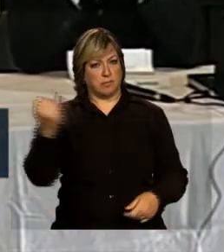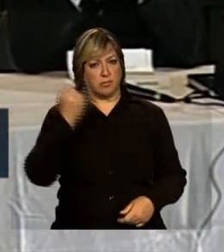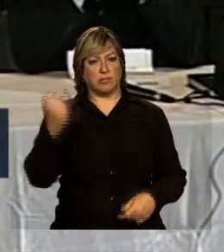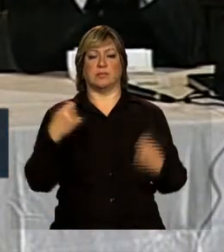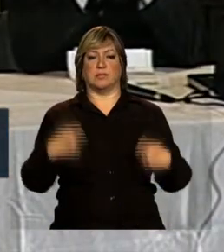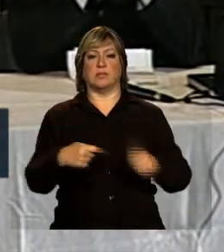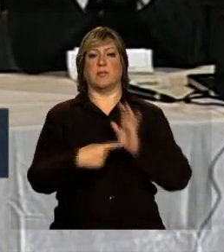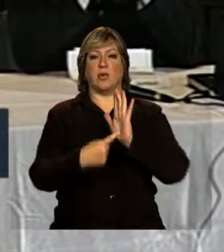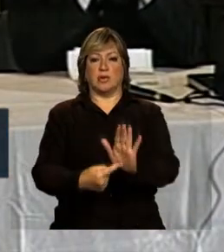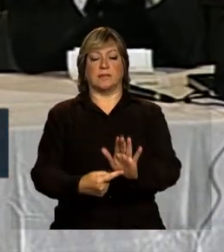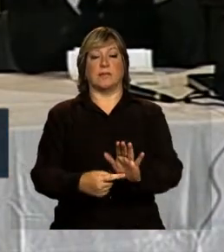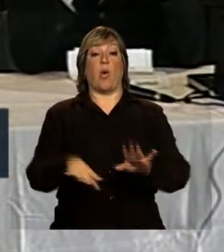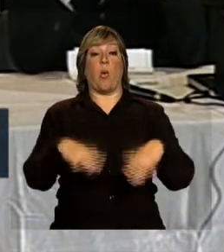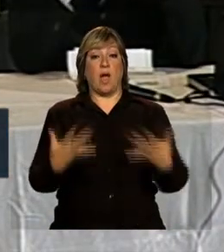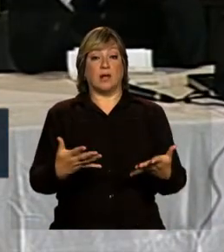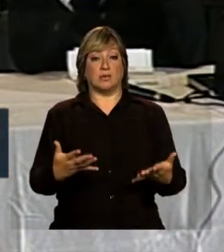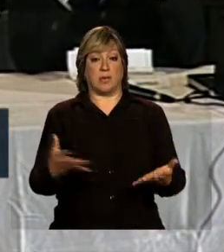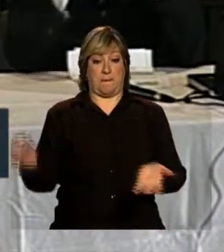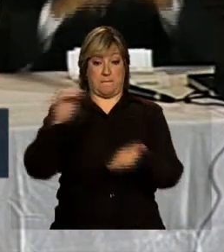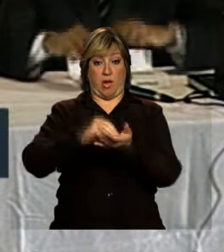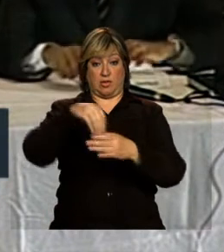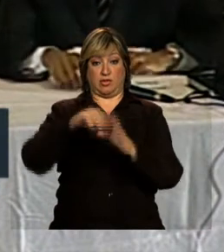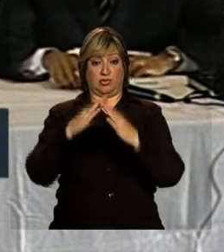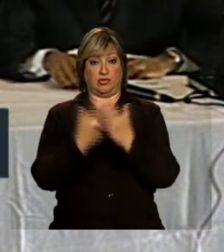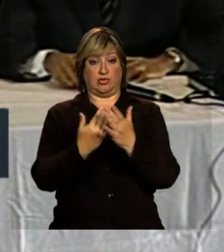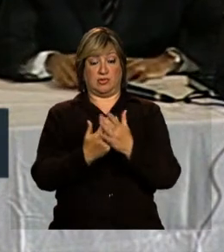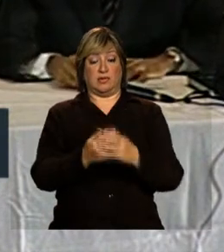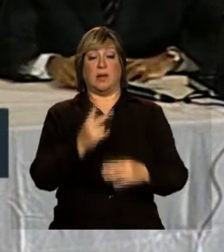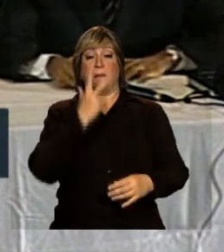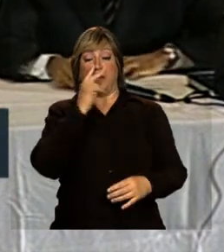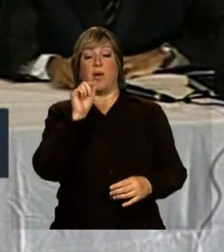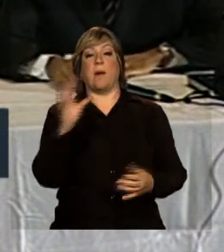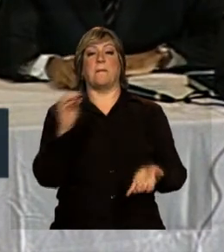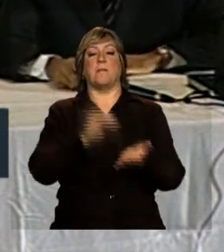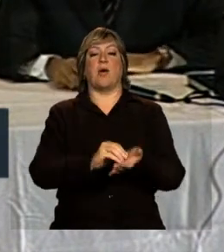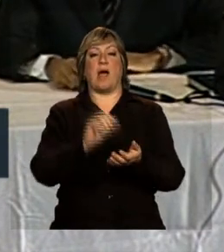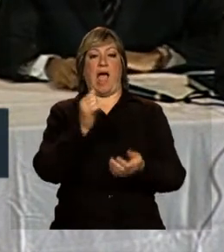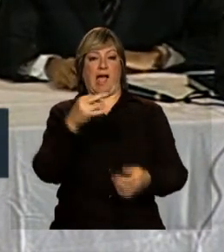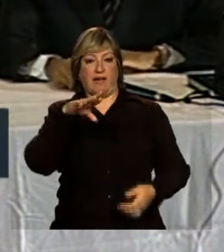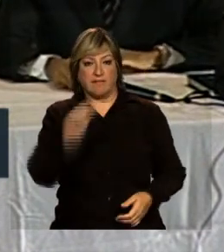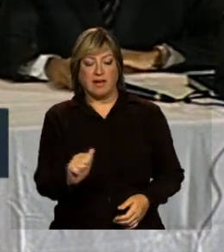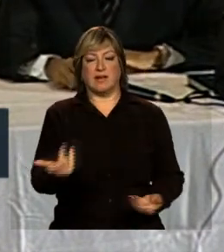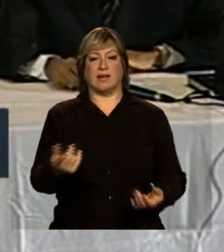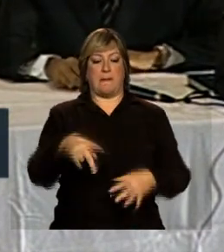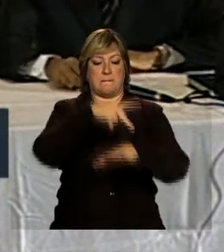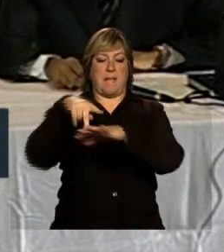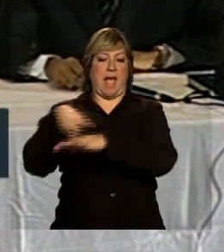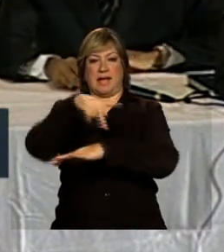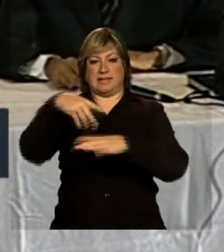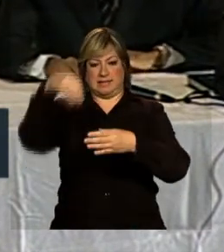quando coloca, fica parecendo, parece colocado, que no continente africano e nos seus países só